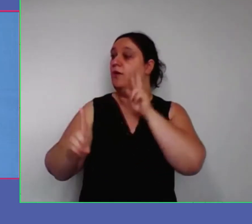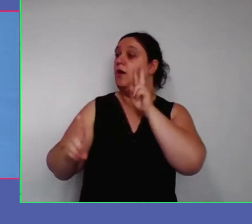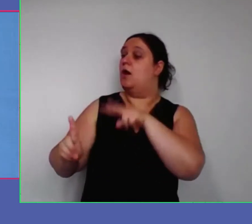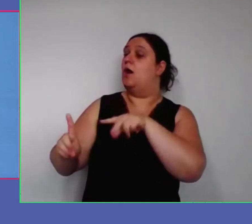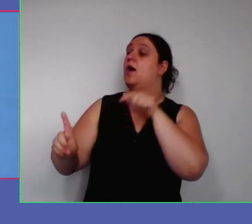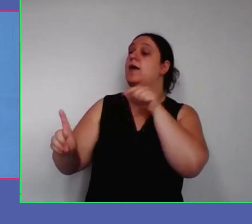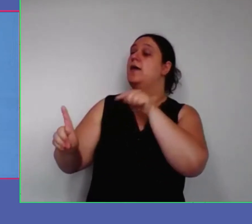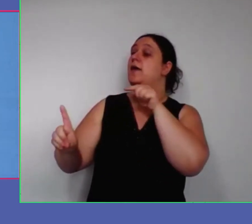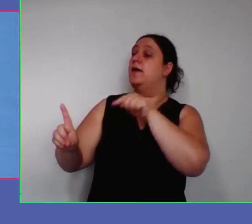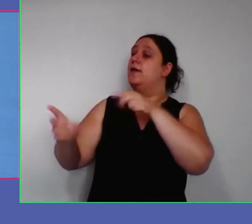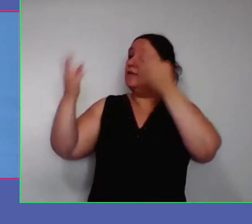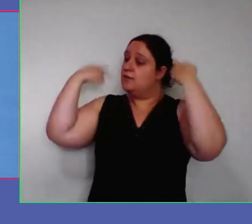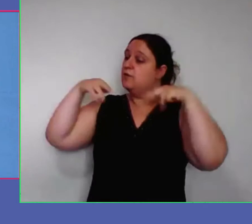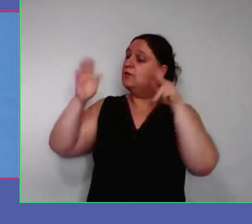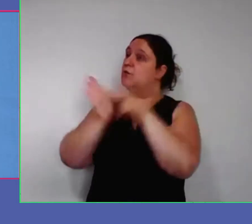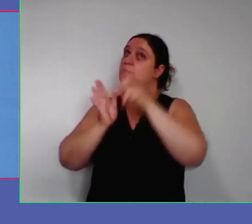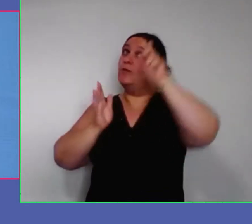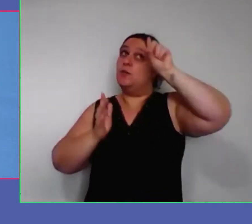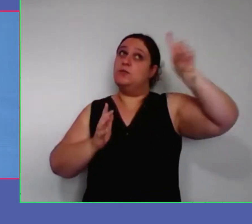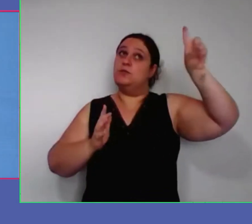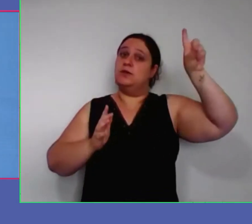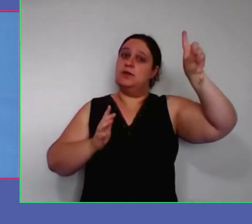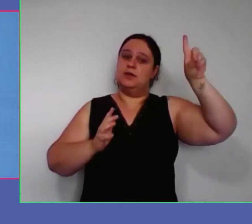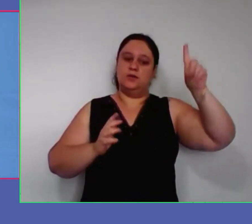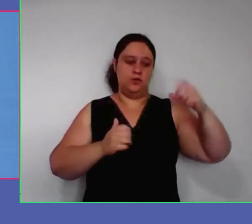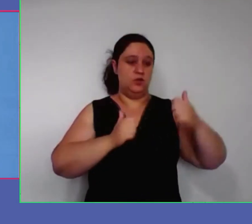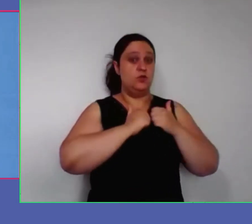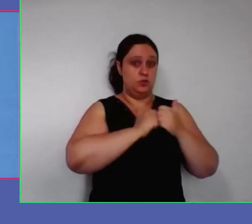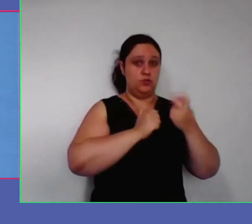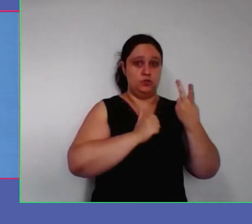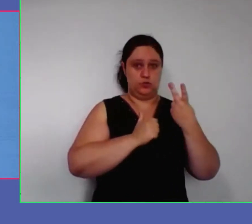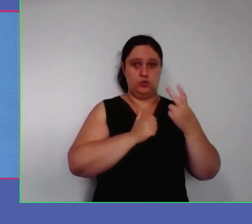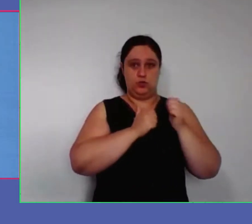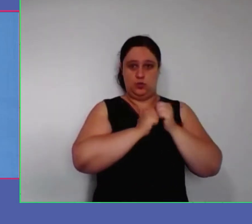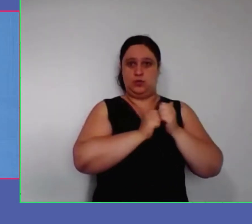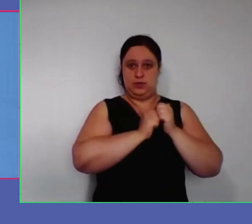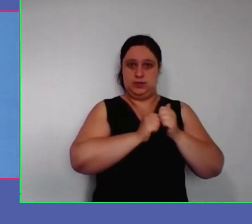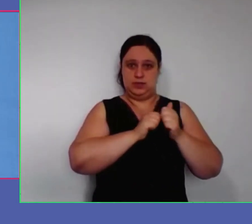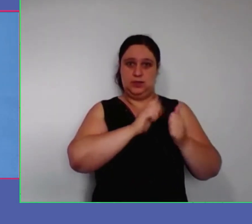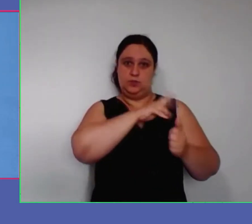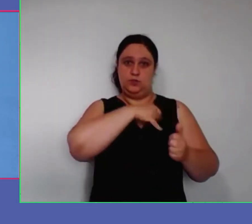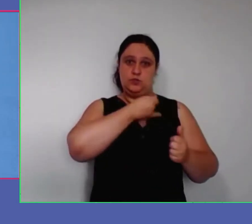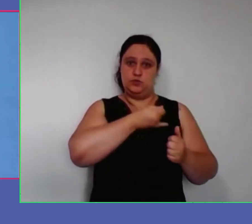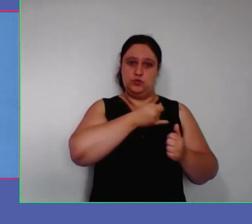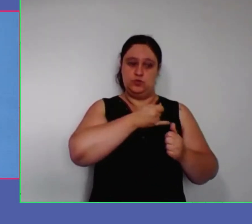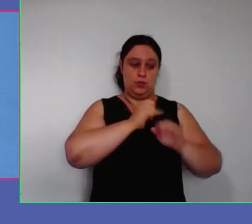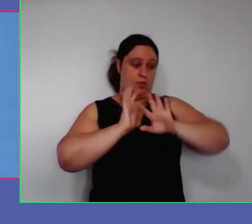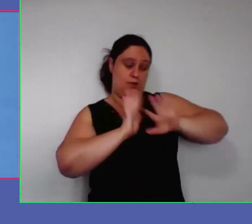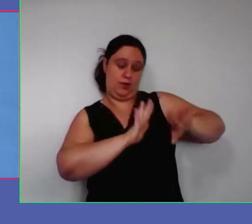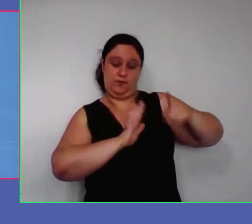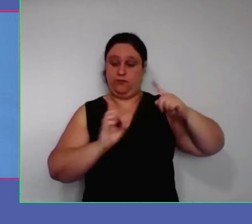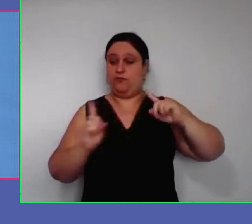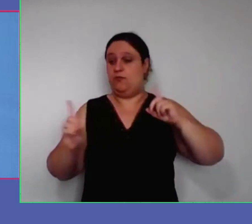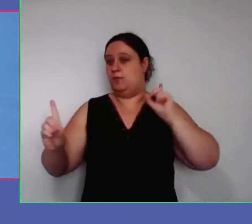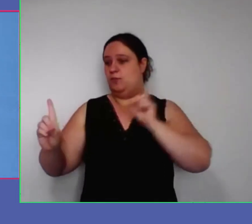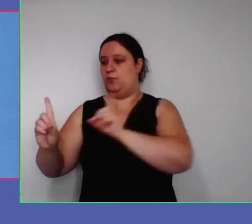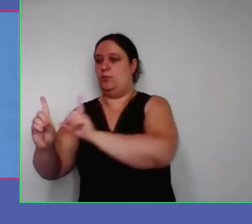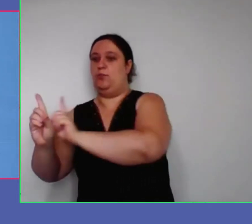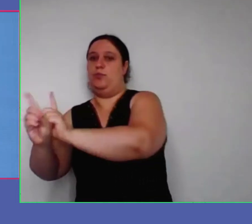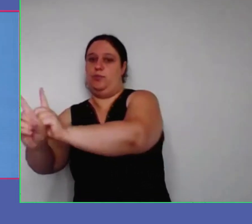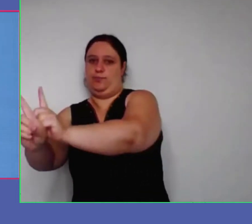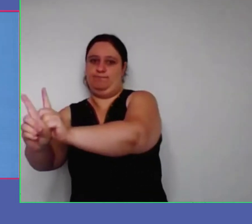2 discípulos, ouvindo-o dizer isto, seguiram Jesus.